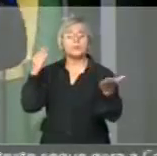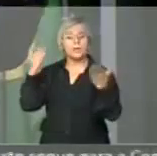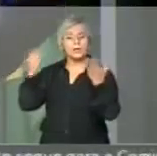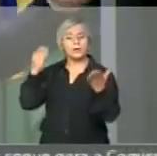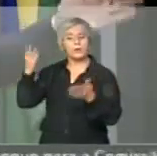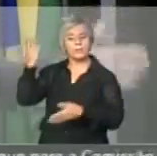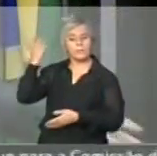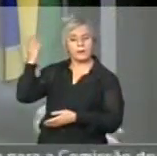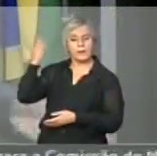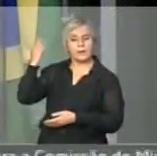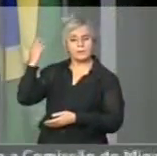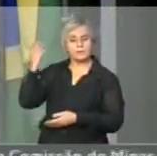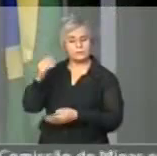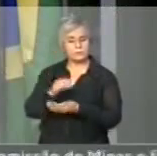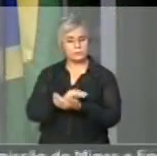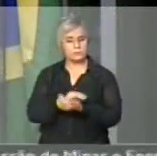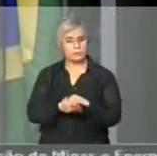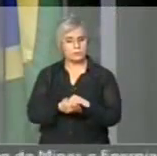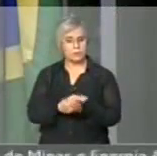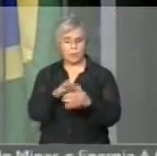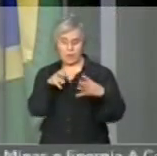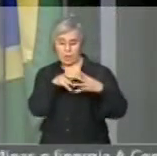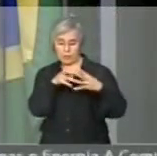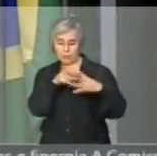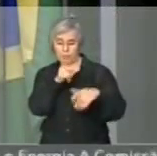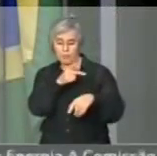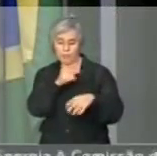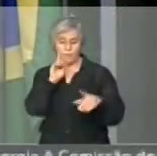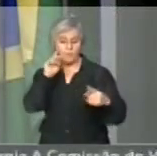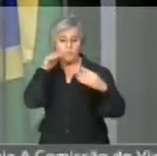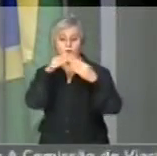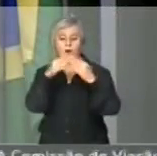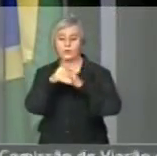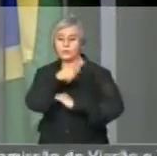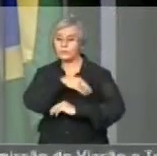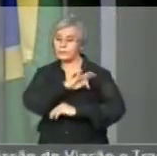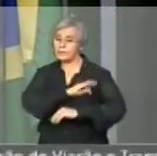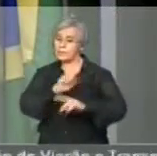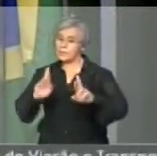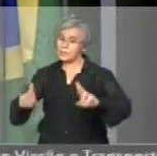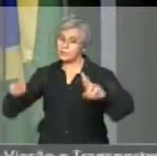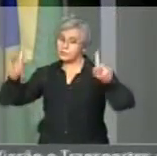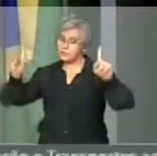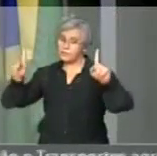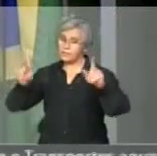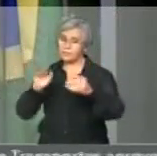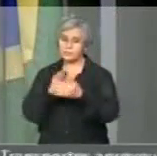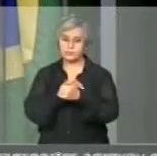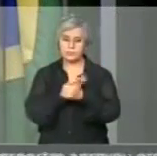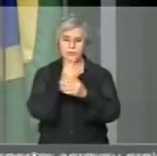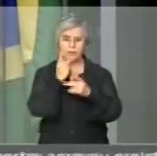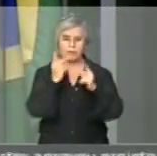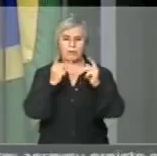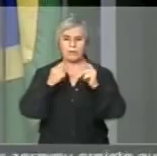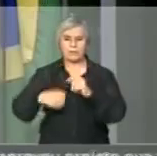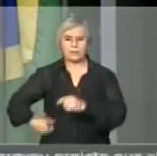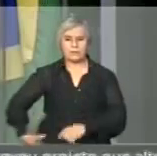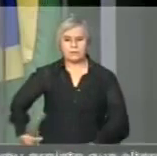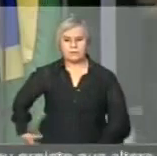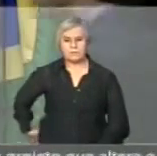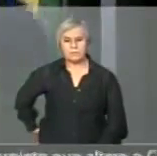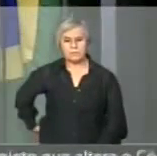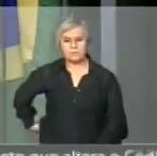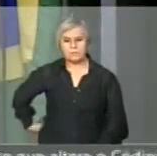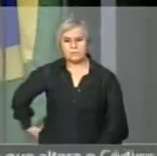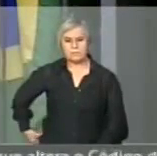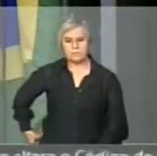mudou é que o polo do PT agora é outro. Quis a história que o registro dessa carta